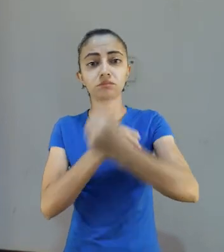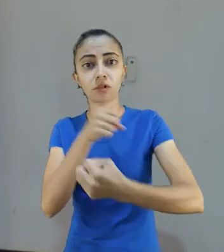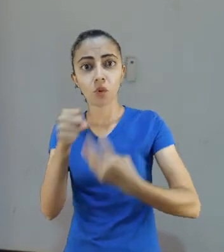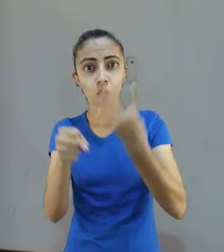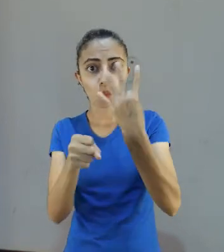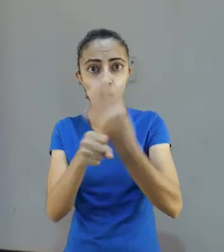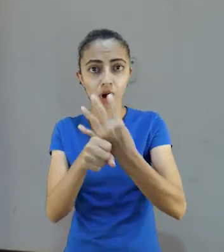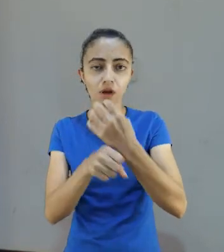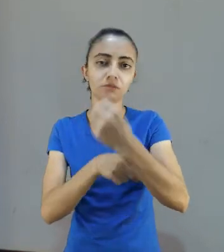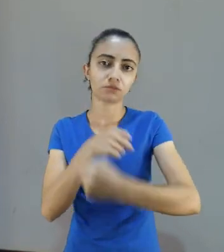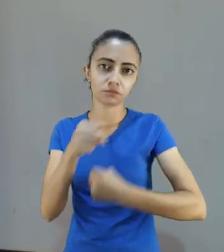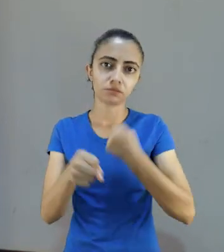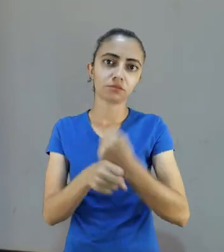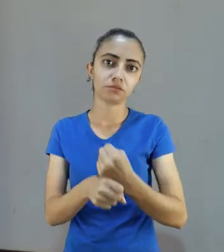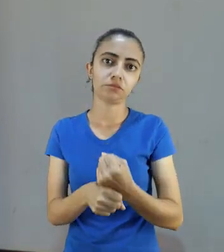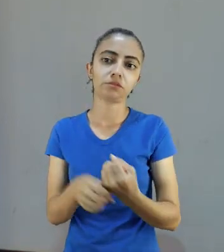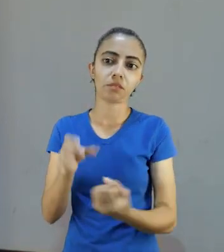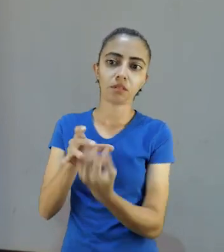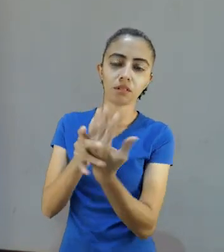Né? Como o chorão, né?